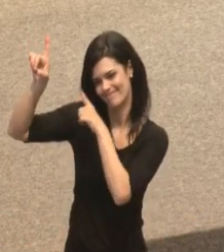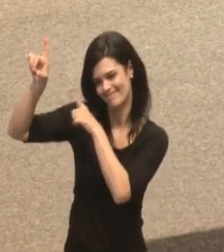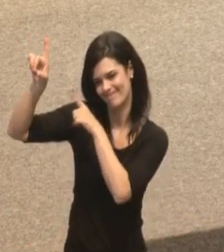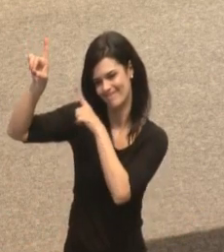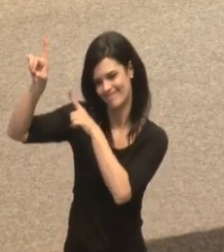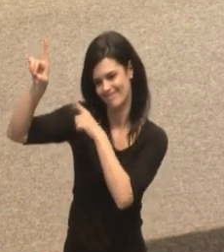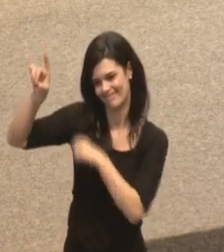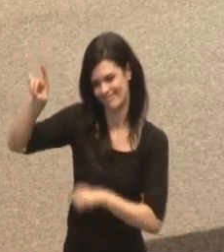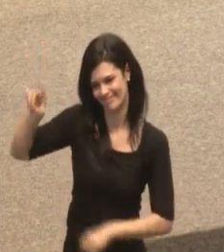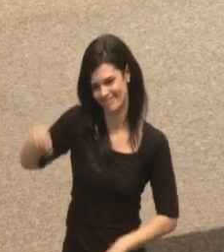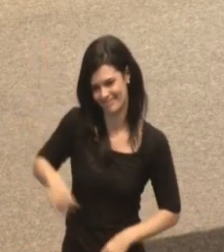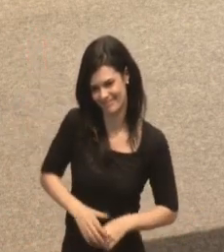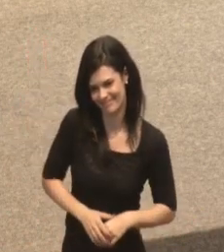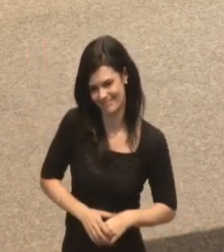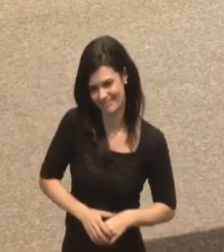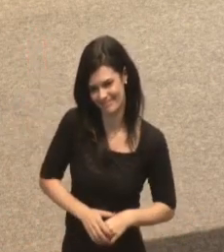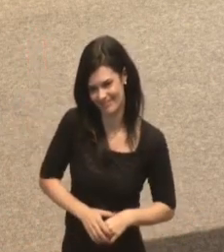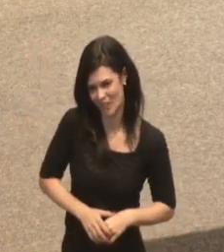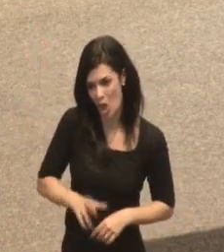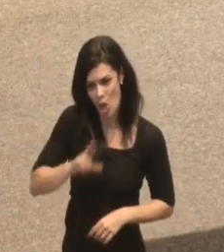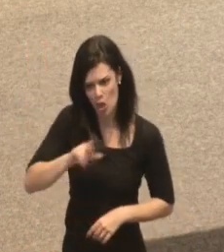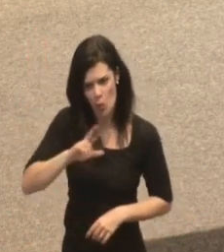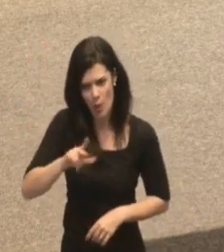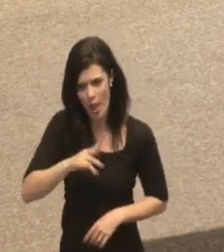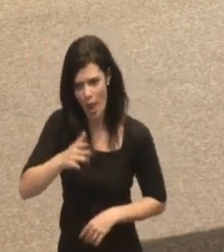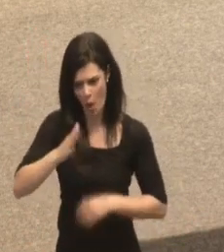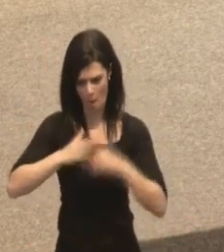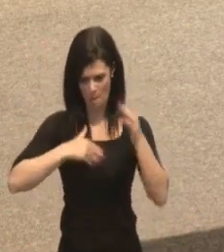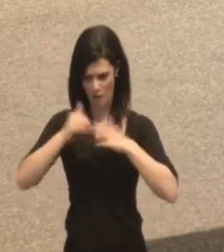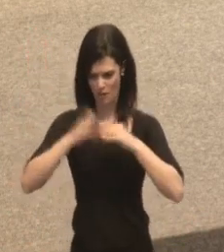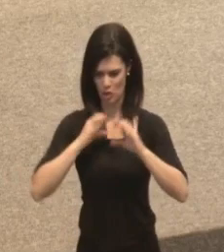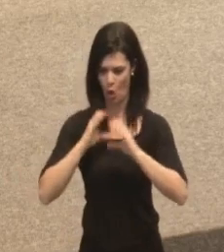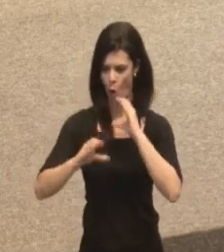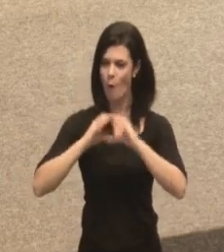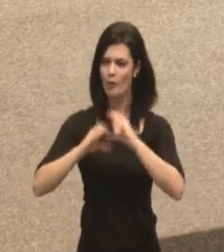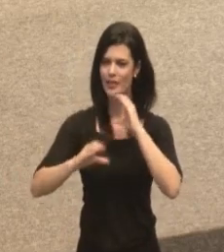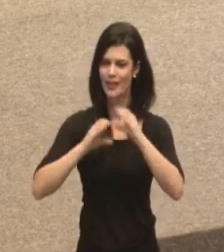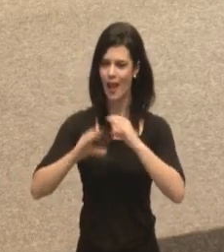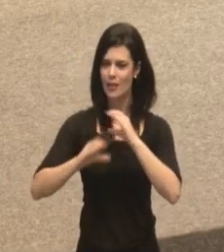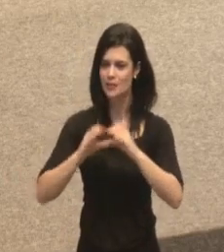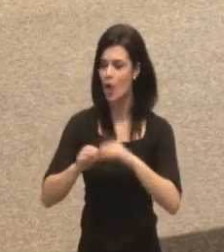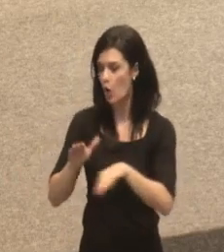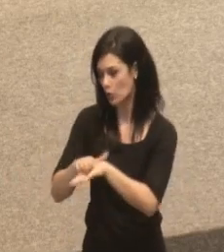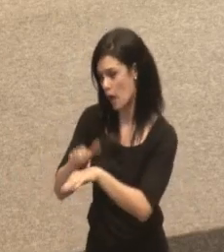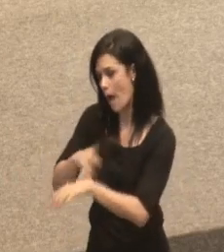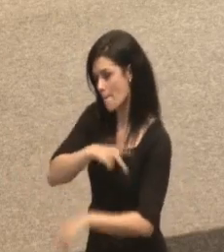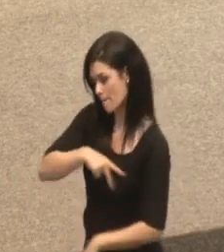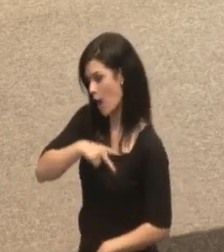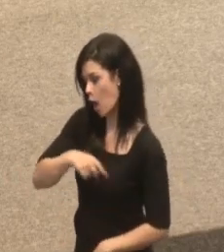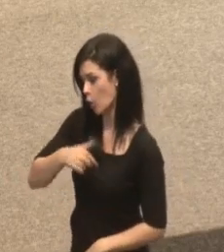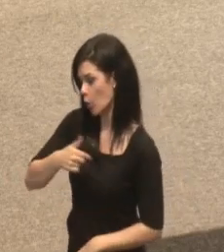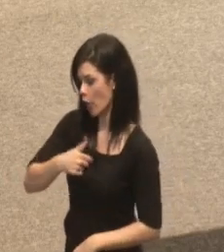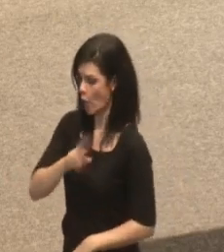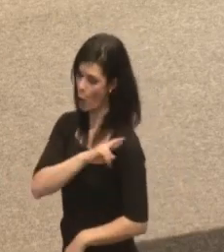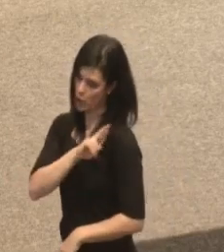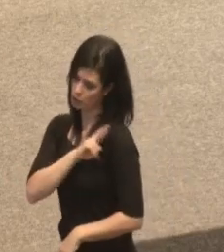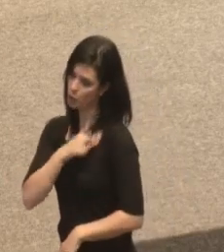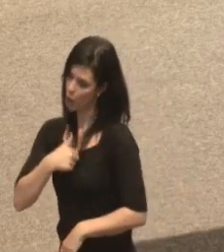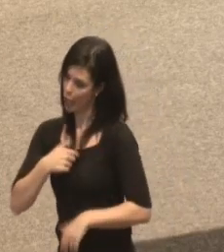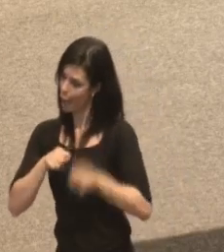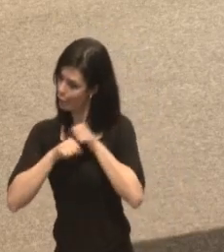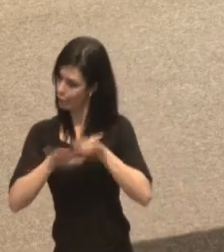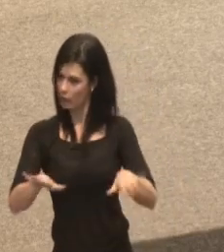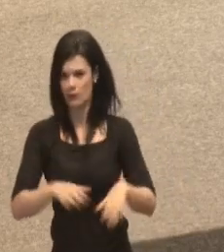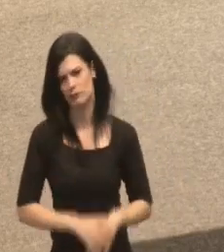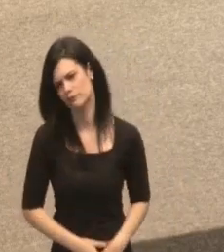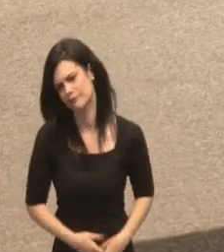Não foi um especialista em comunicação e marketing que conseguiu fazer isso. É o próprio Deus quem lidera a multiplicação